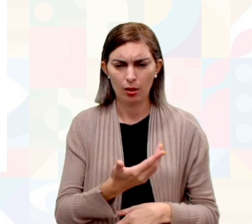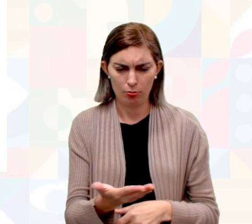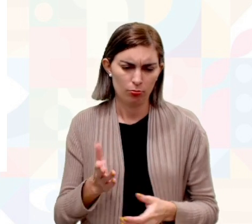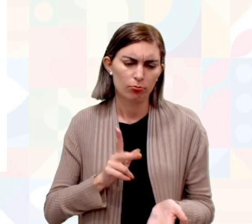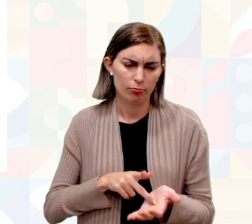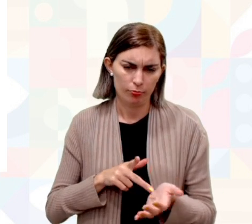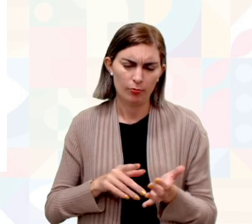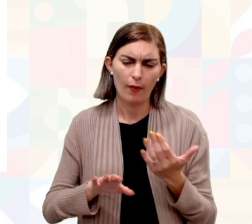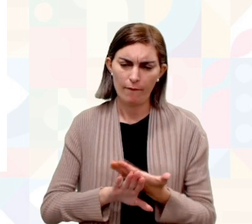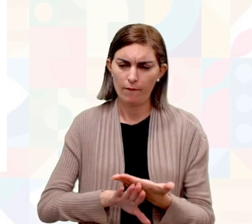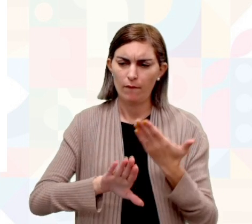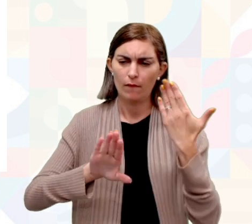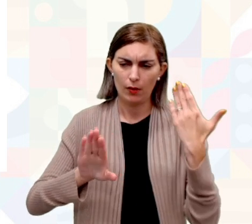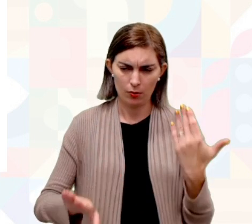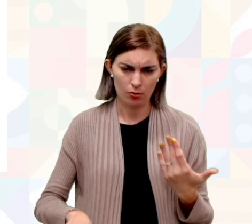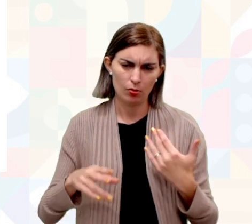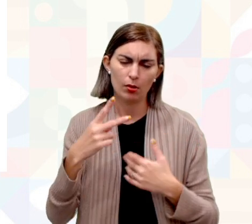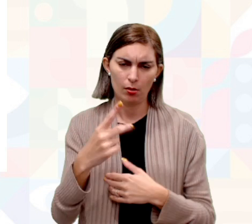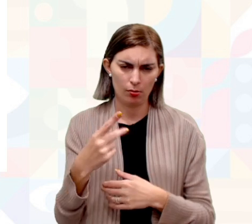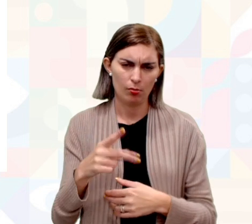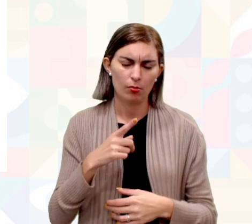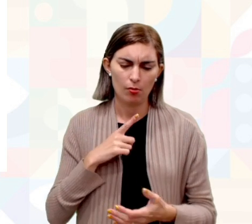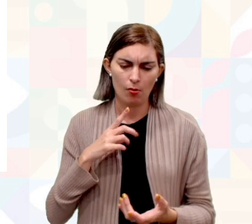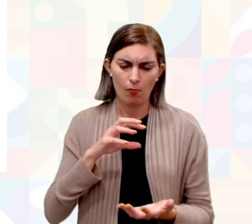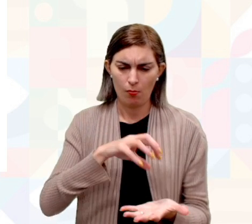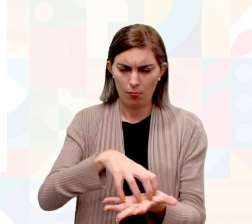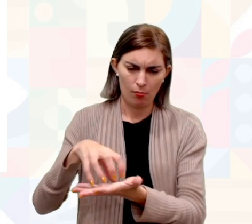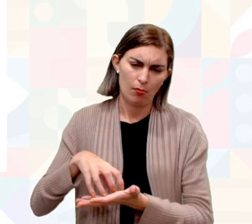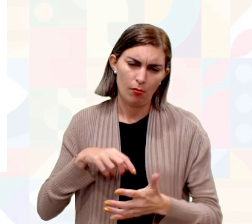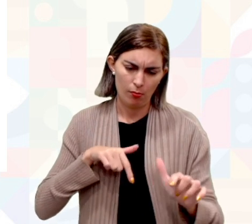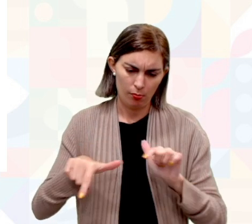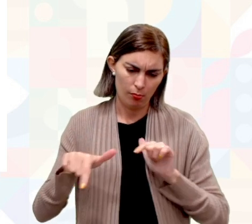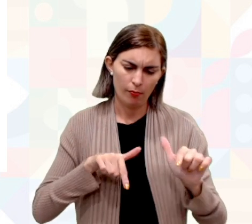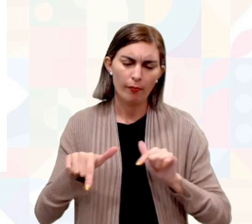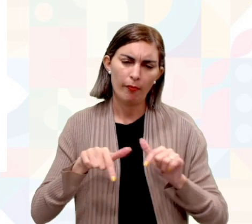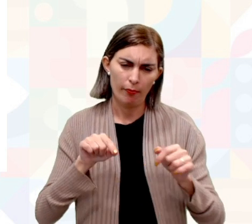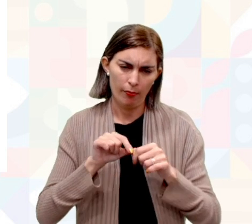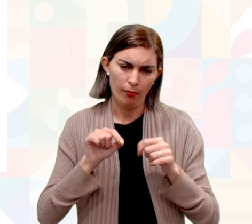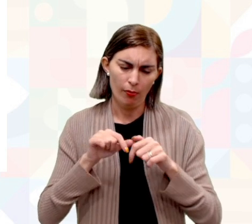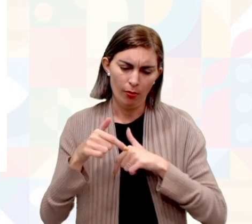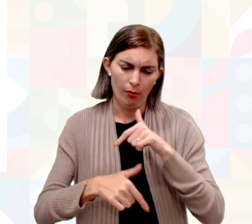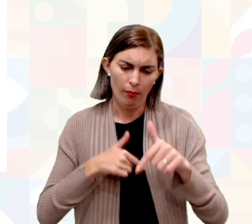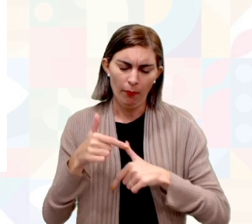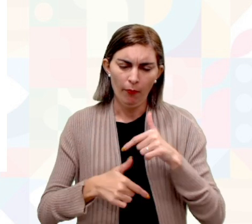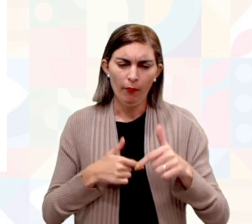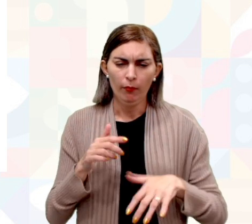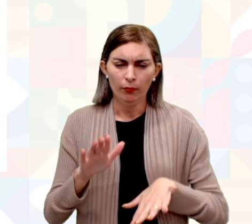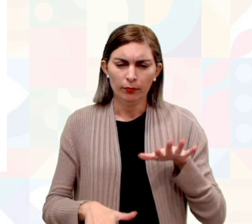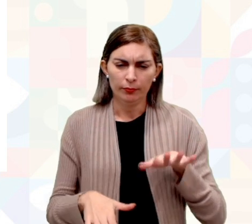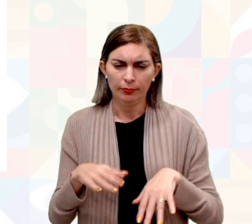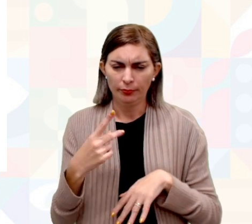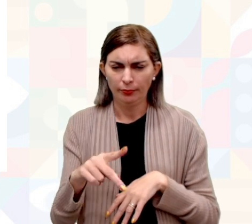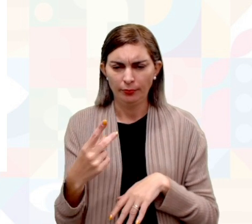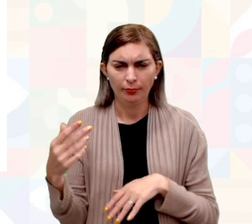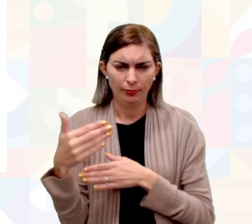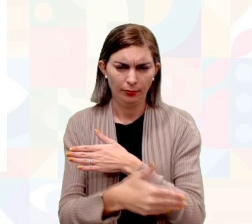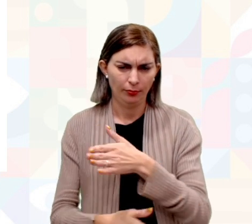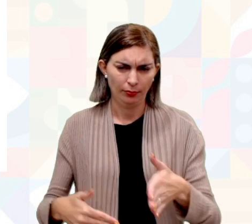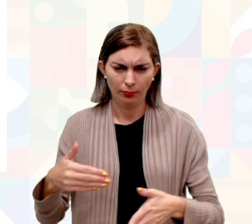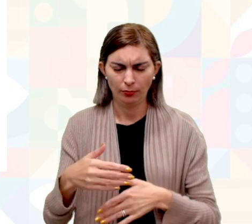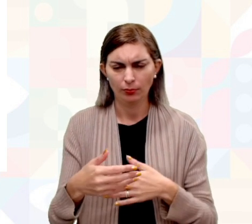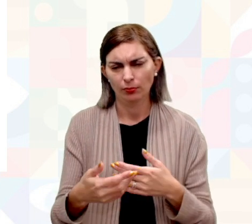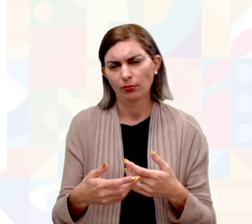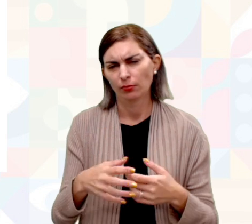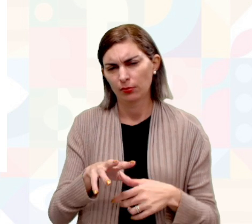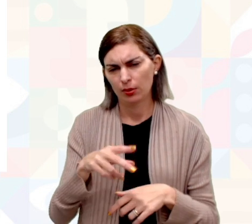realmente afastar do seu ponto de trabalho para realizar determinadas atividades. Então, às vezes, até o acesso para um